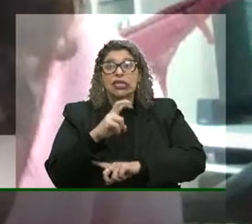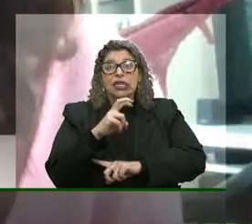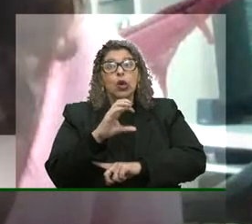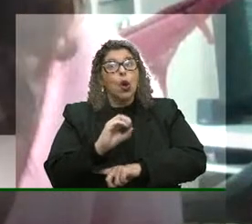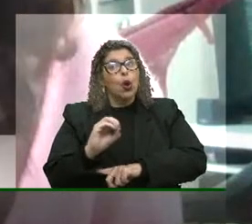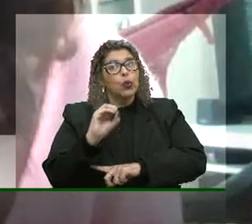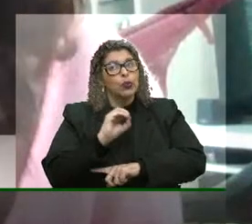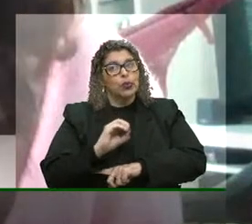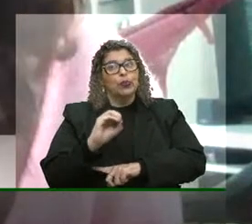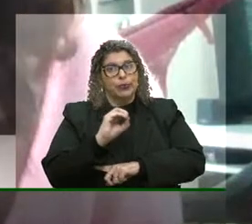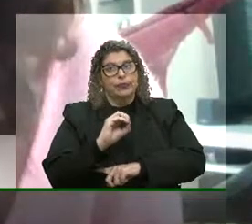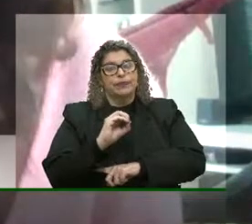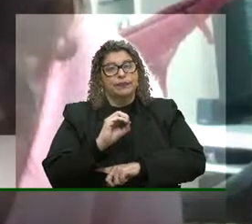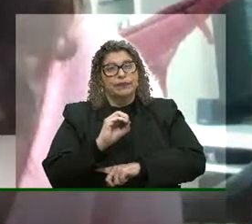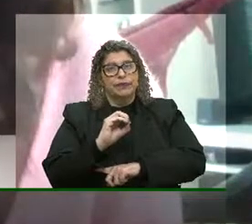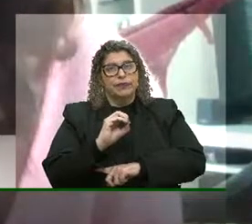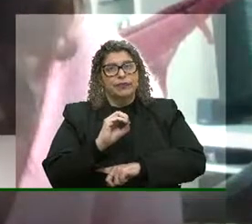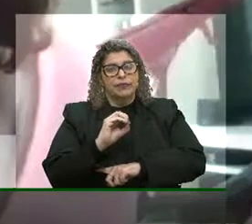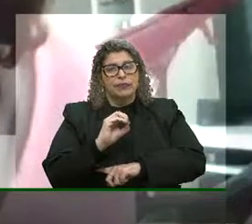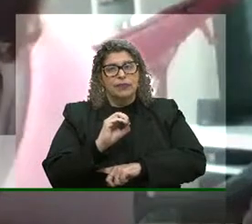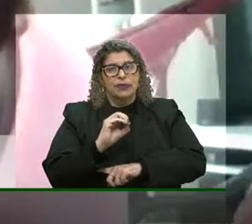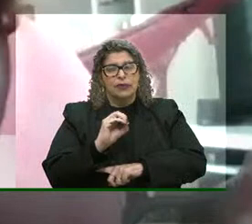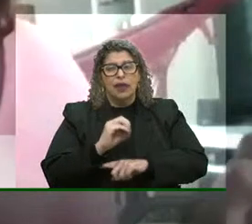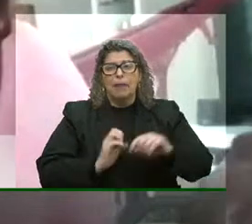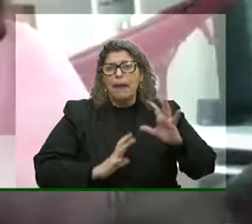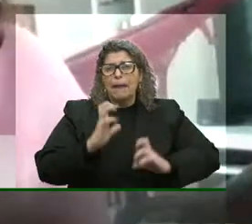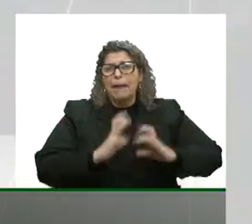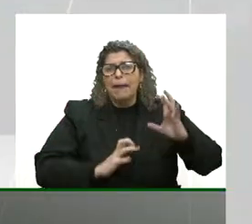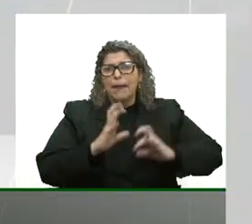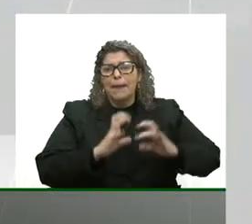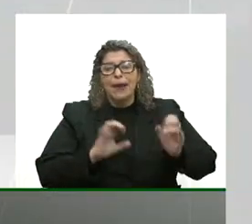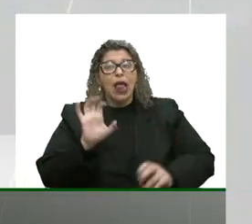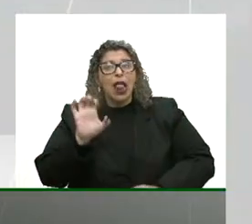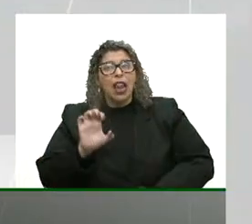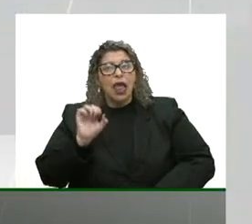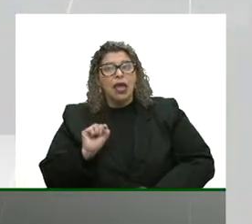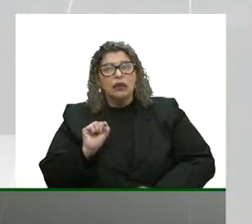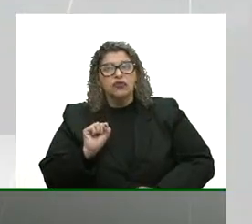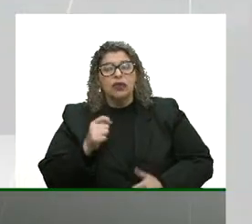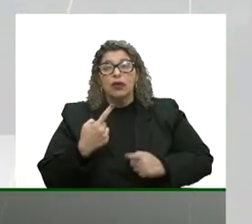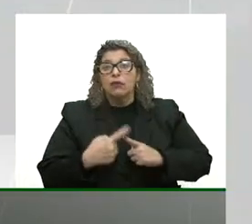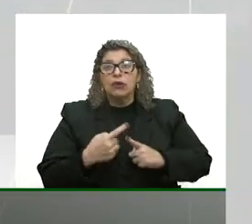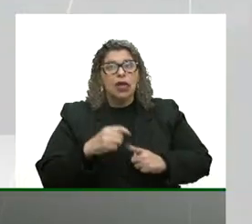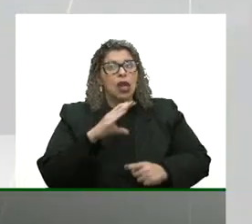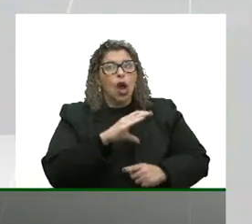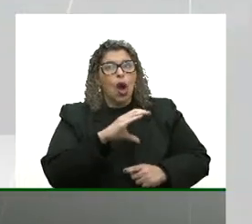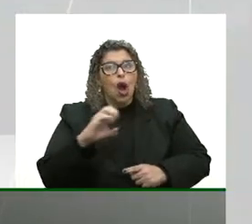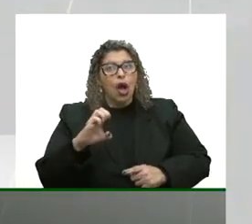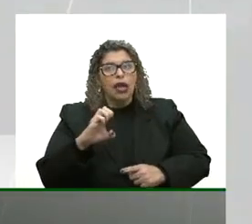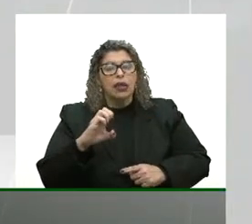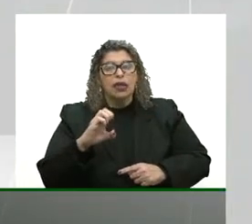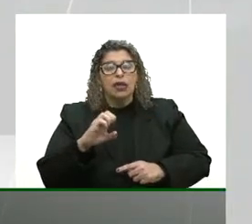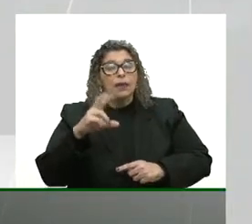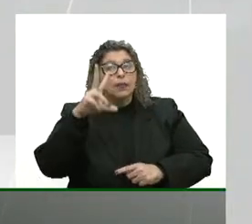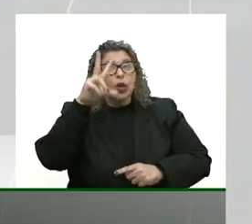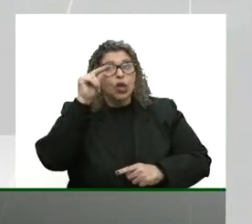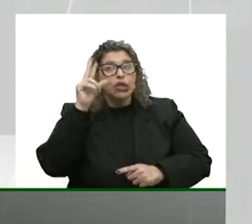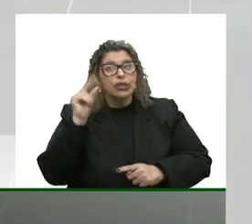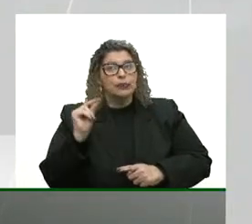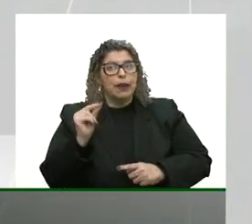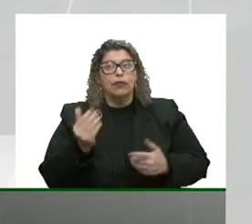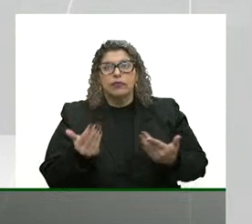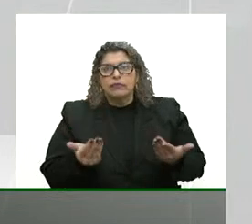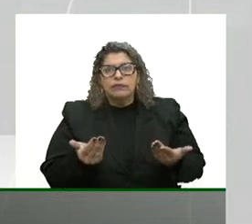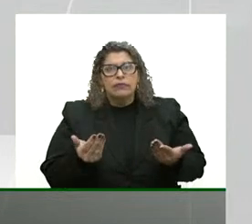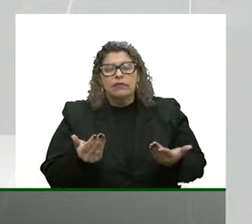agora. Está brigando com o governo Leite, porque não quer nem instalar o COE municipal. Não quer instalar